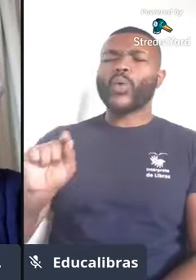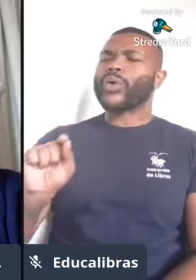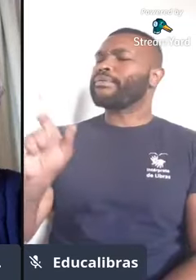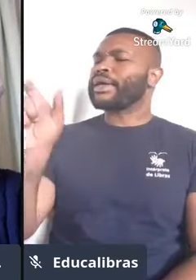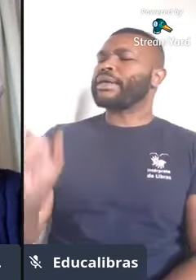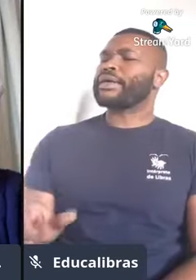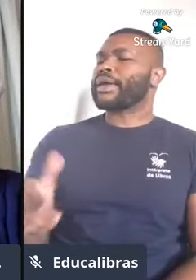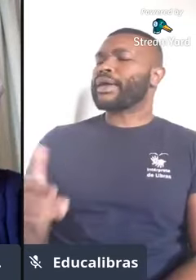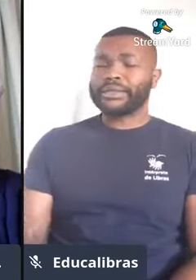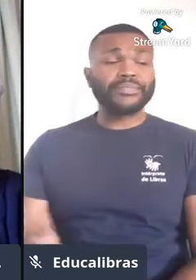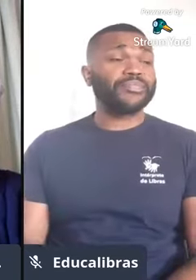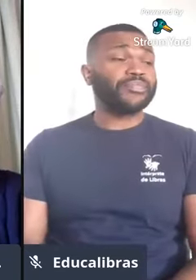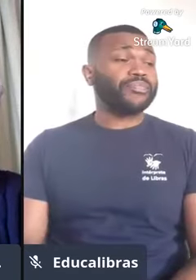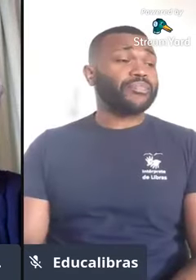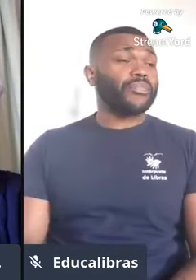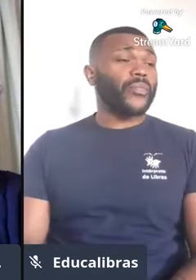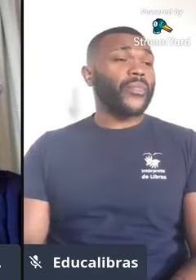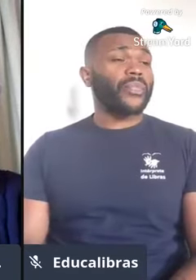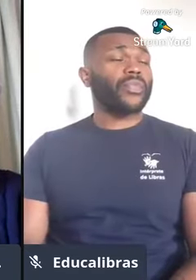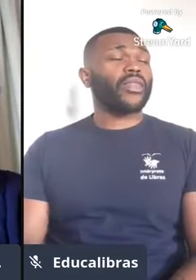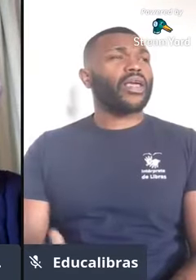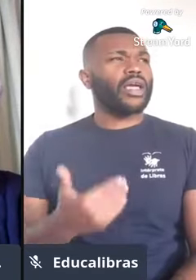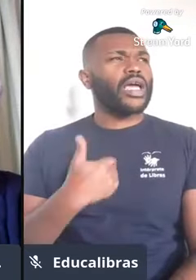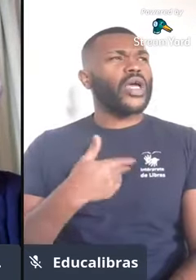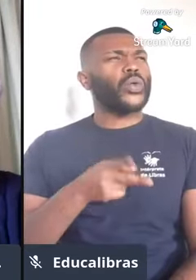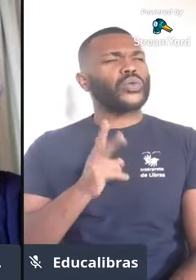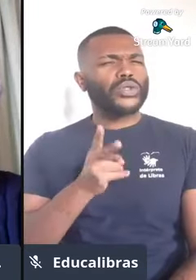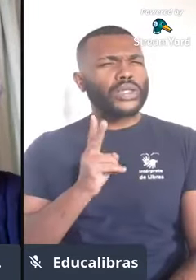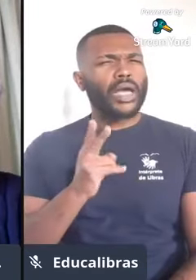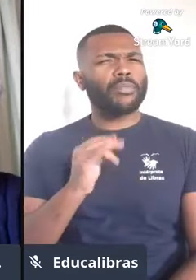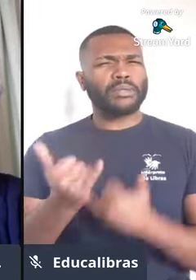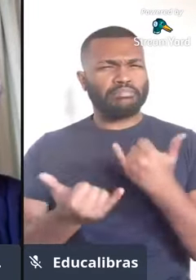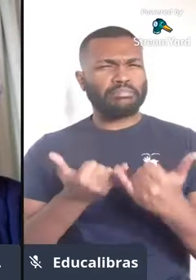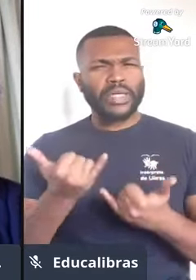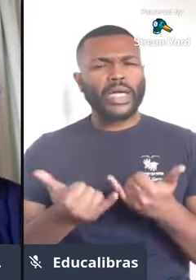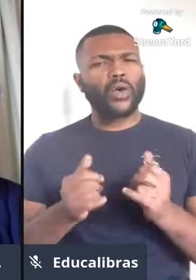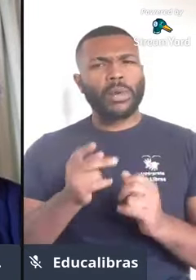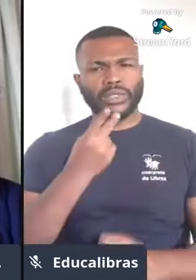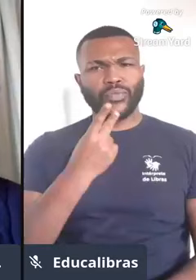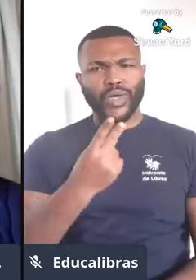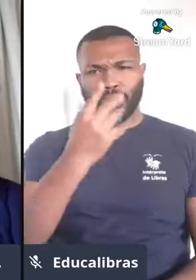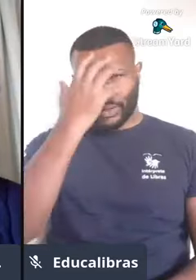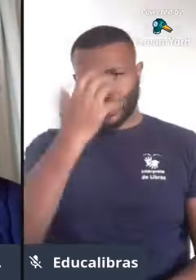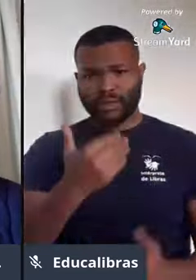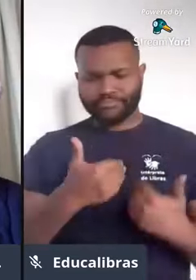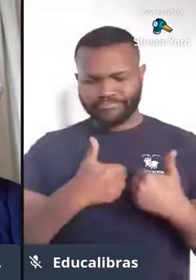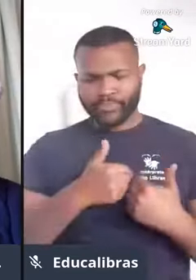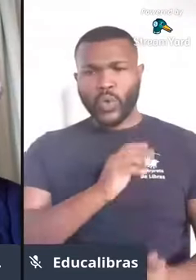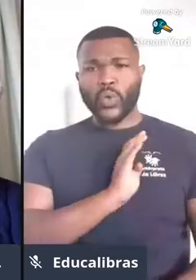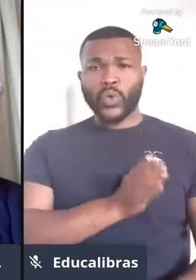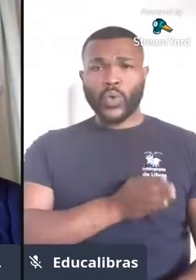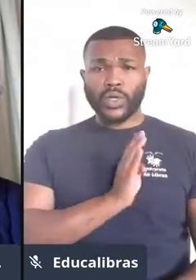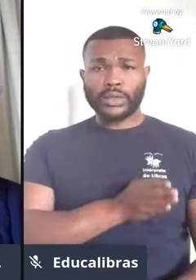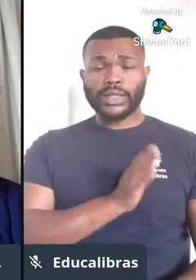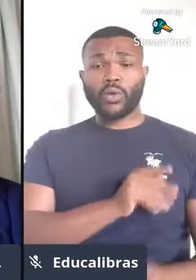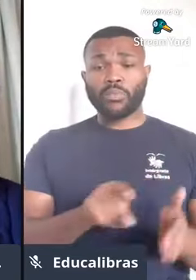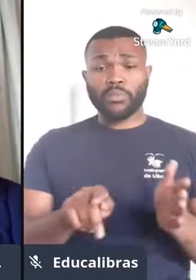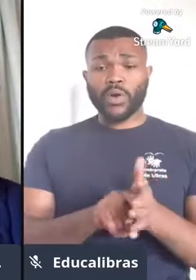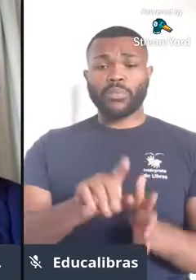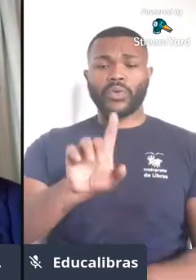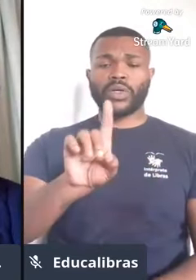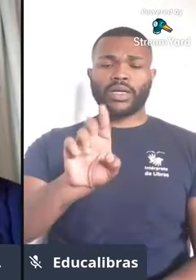Bom, eu costumo dizer sempre, brincando, mas falando sério, falando do coração, que eu sou um dracenense.